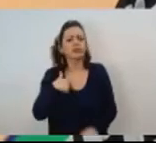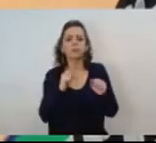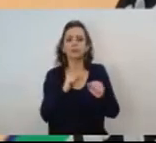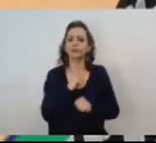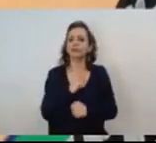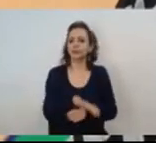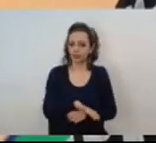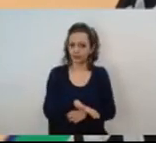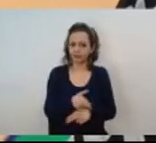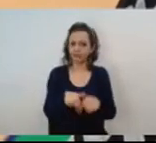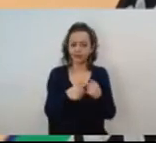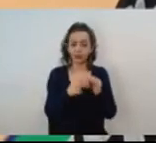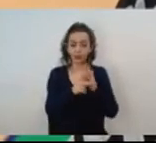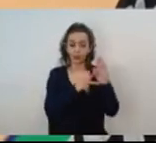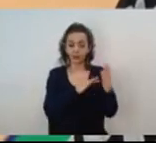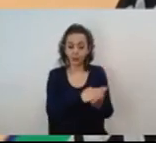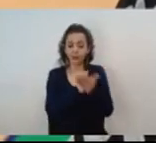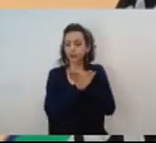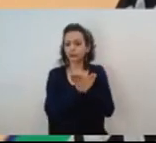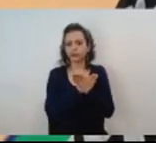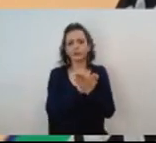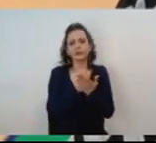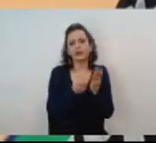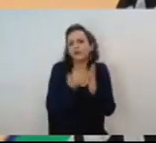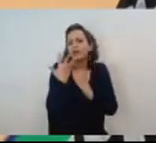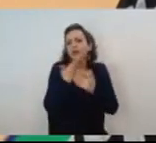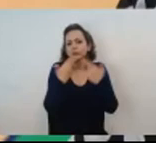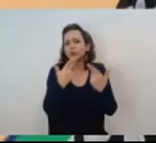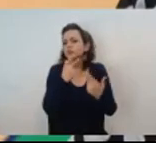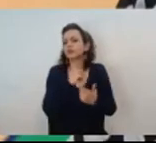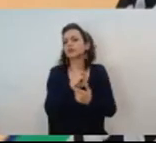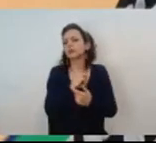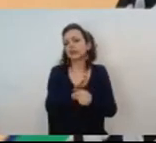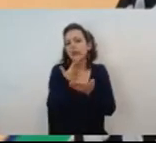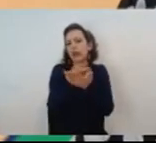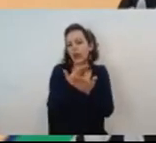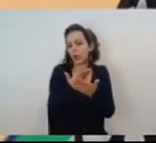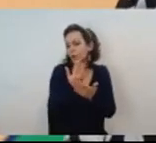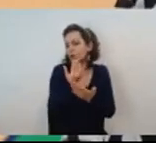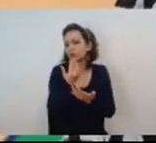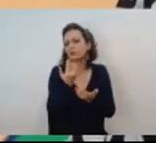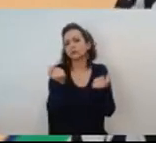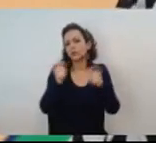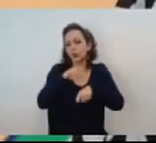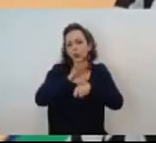teu programa tem nos dado como a é de capacitação é em inglês é